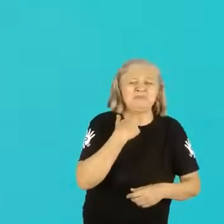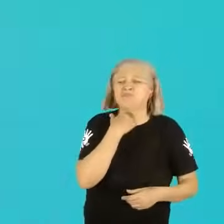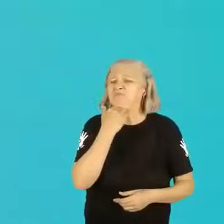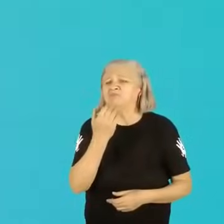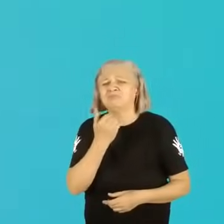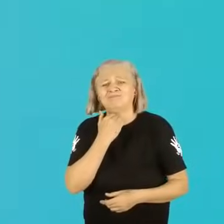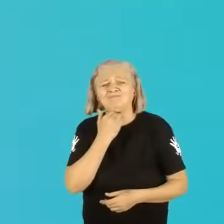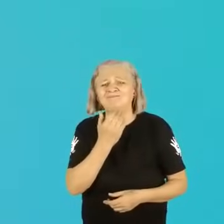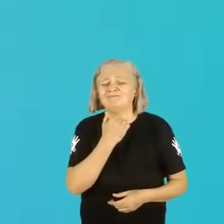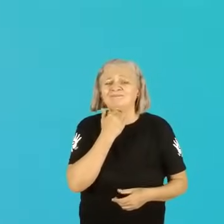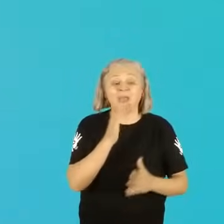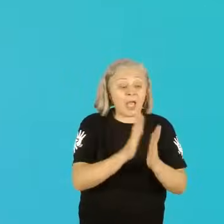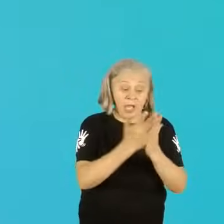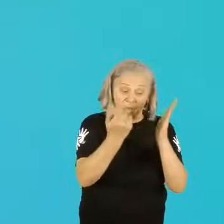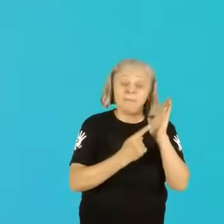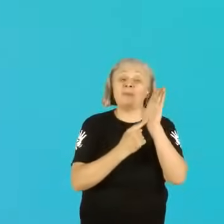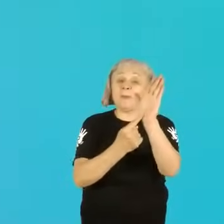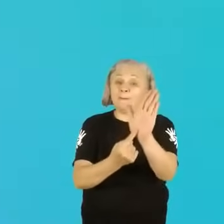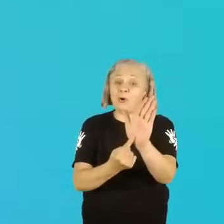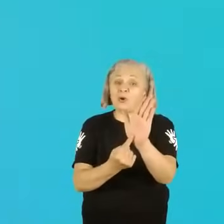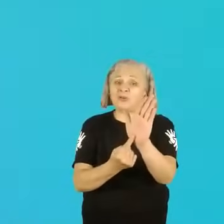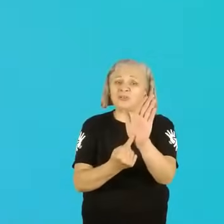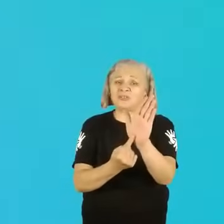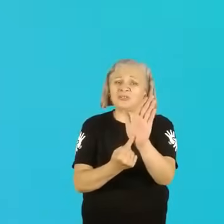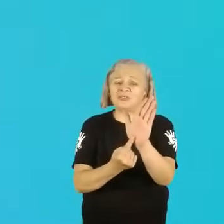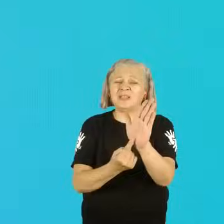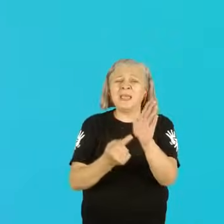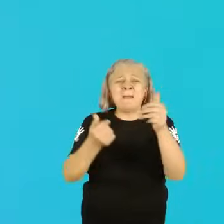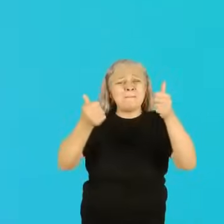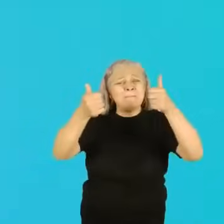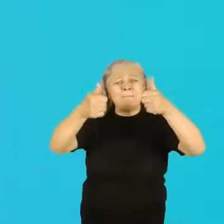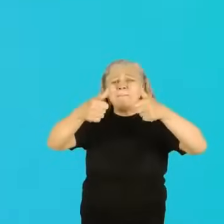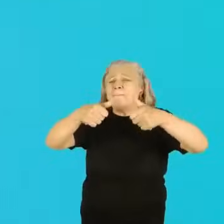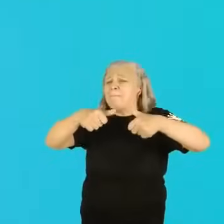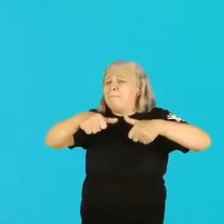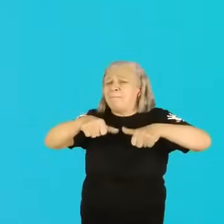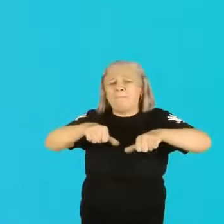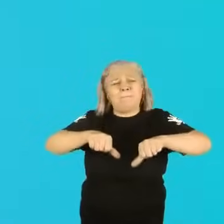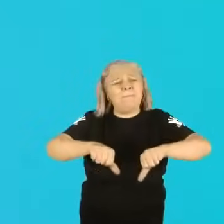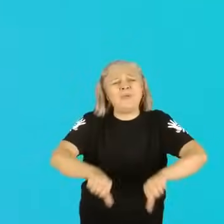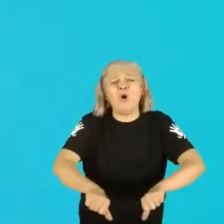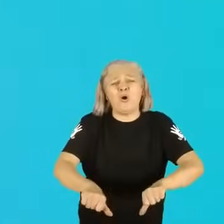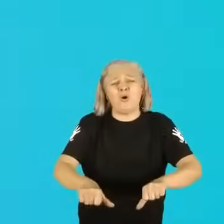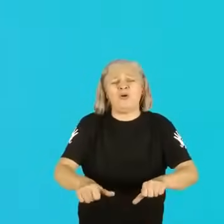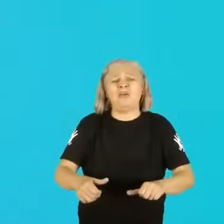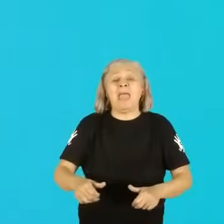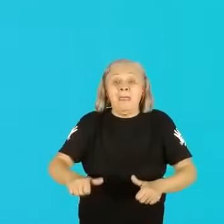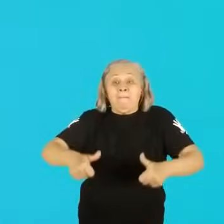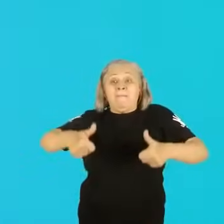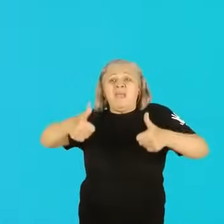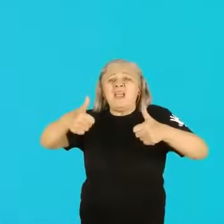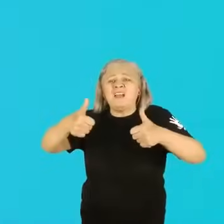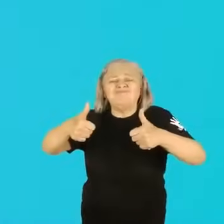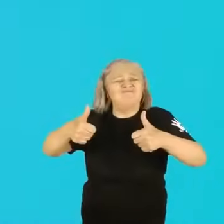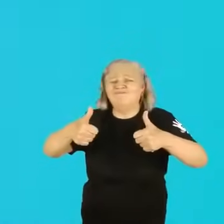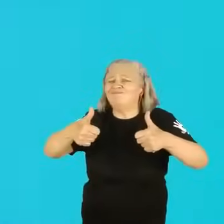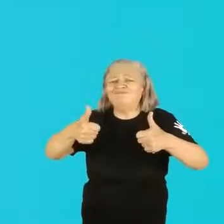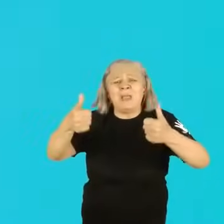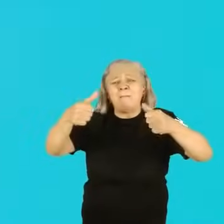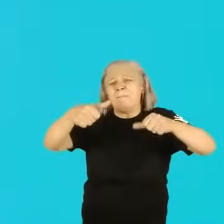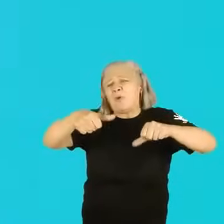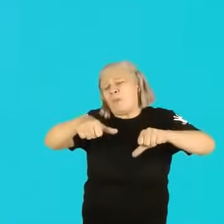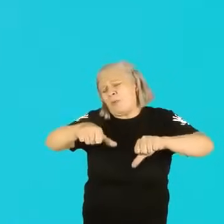Só que a Bíblia diz de que a situação dela em nada melhorava. Pelo contrário,